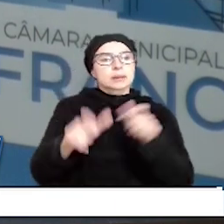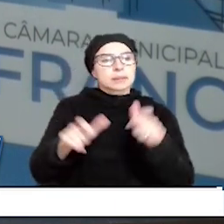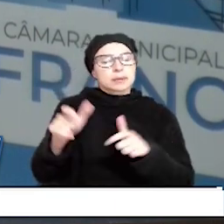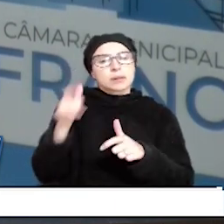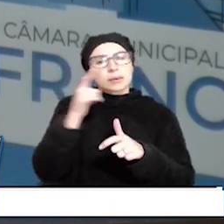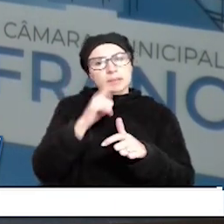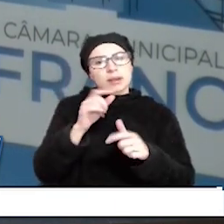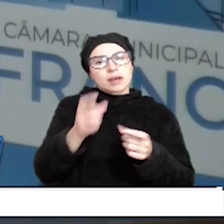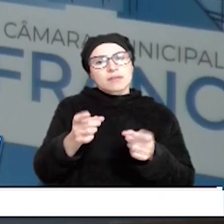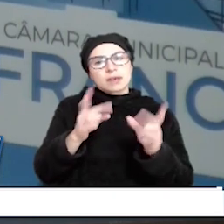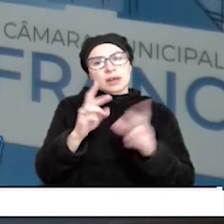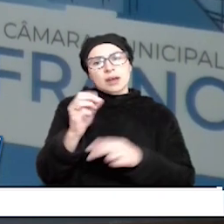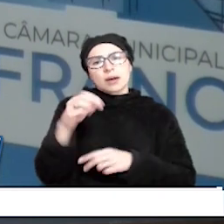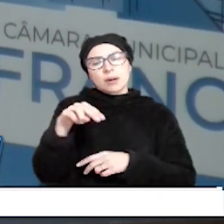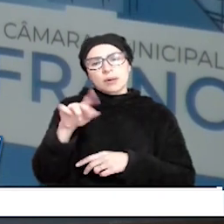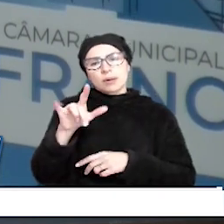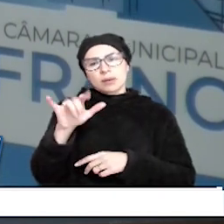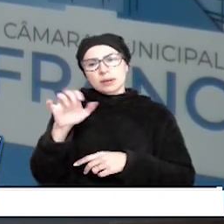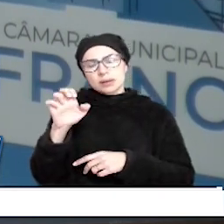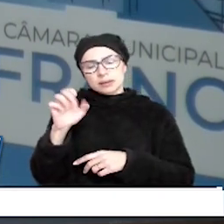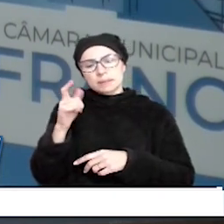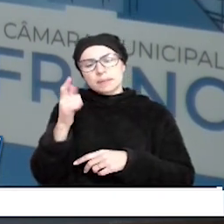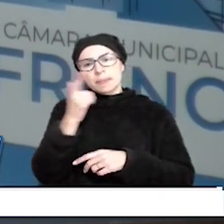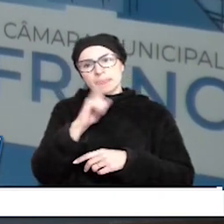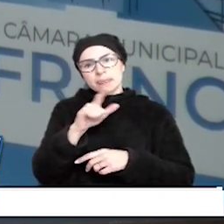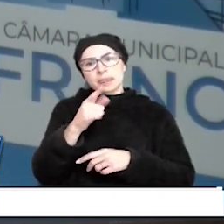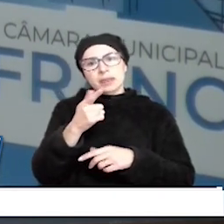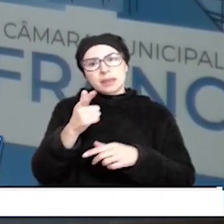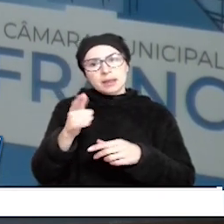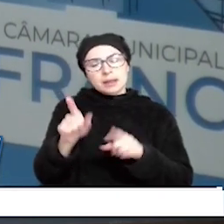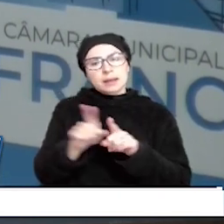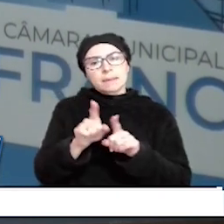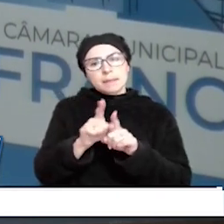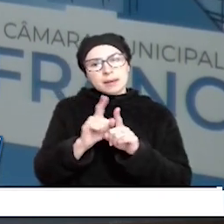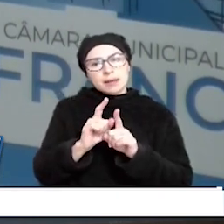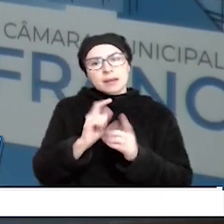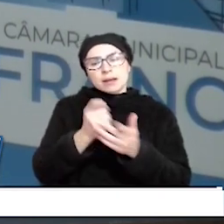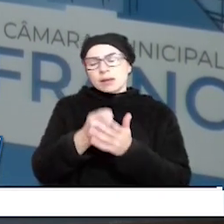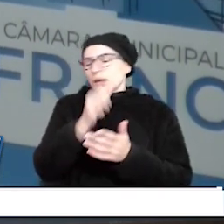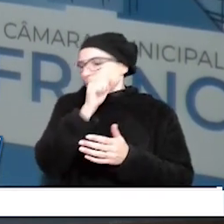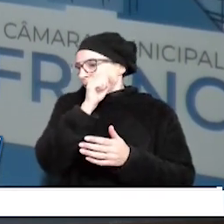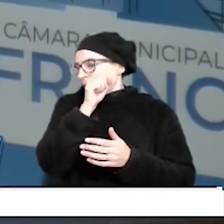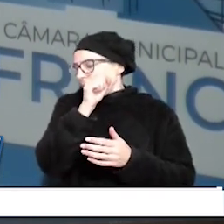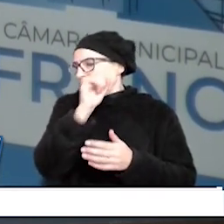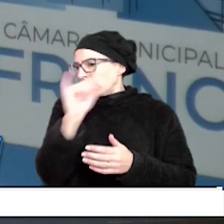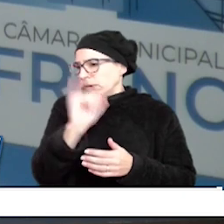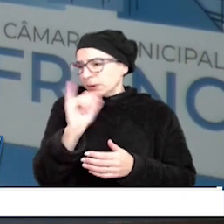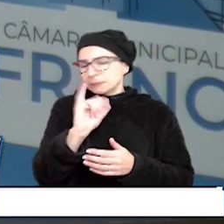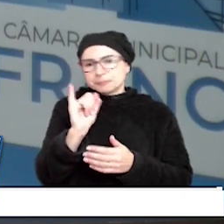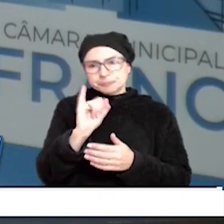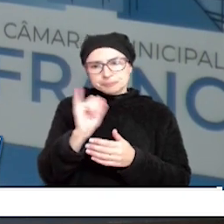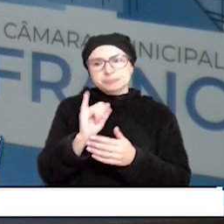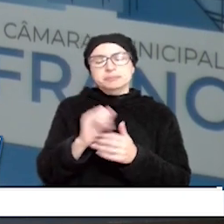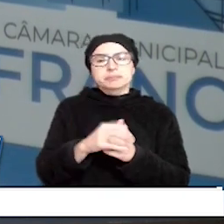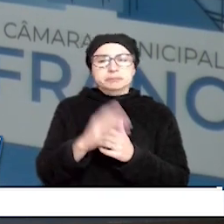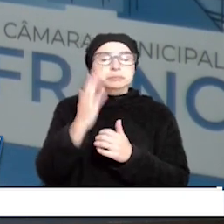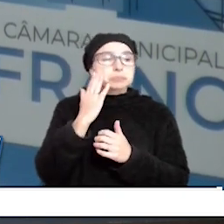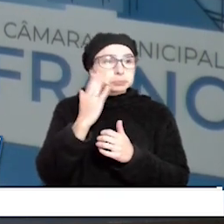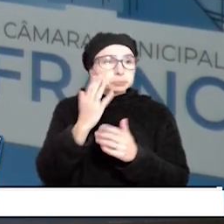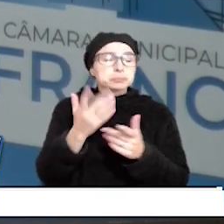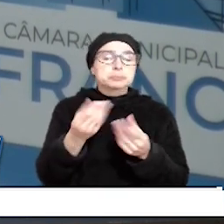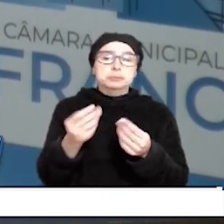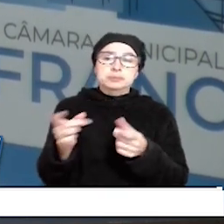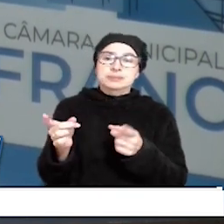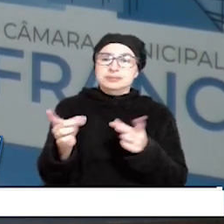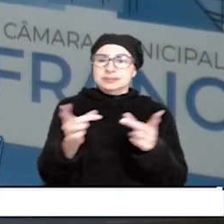online possam contribuir também tributariamente, né, que a gente sabe que muitas vezes essa venda